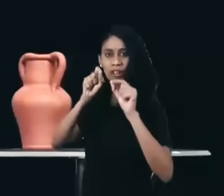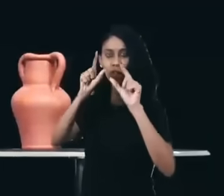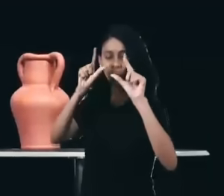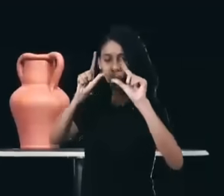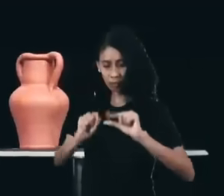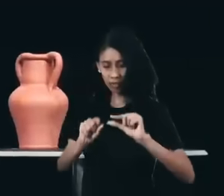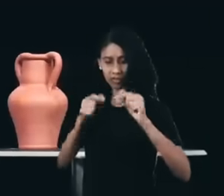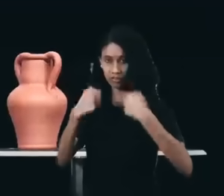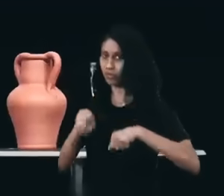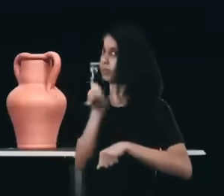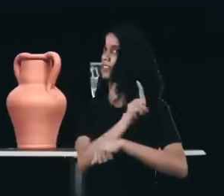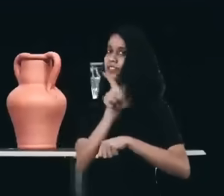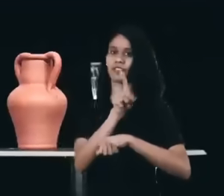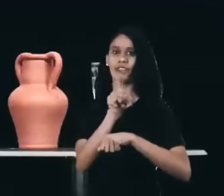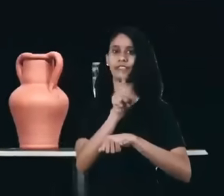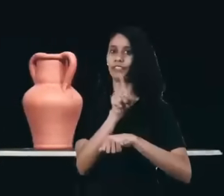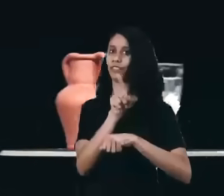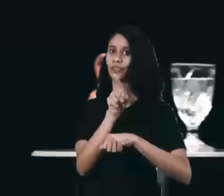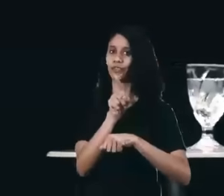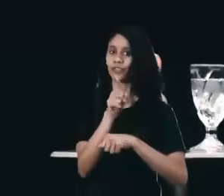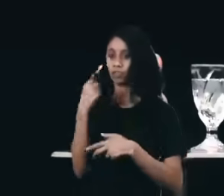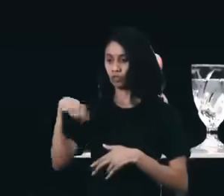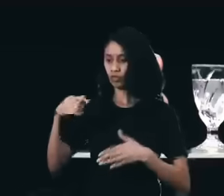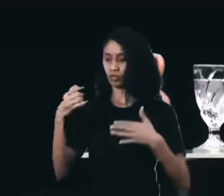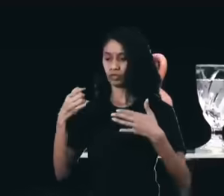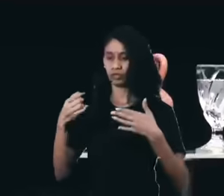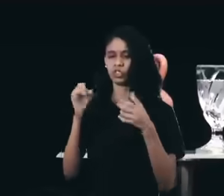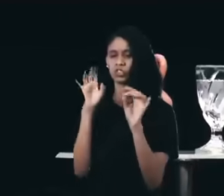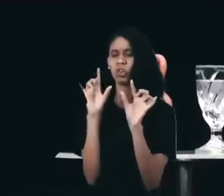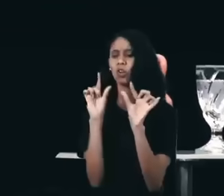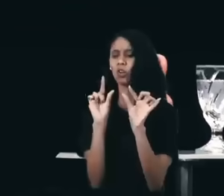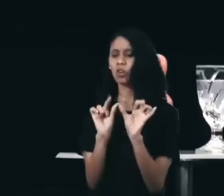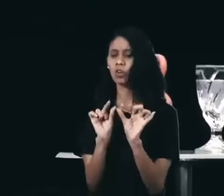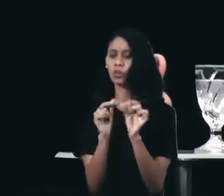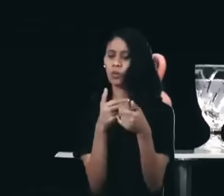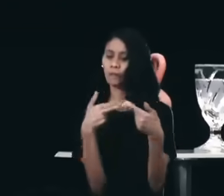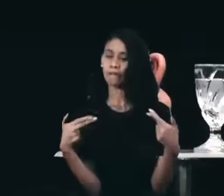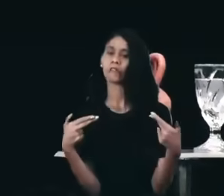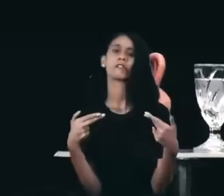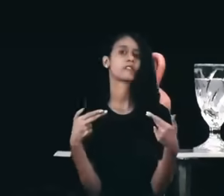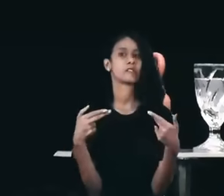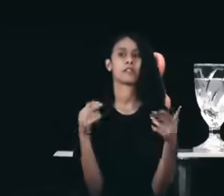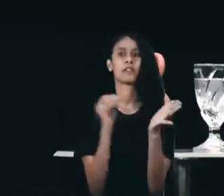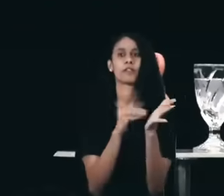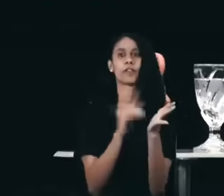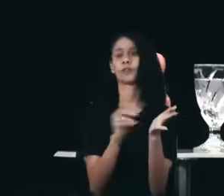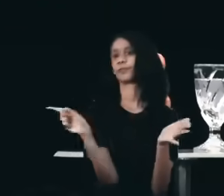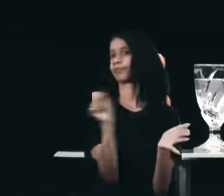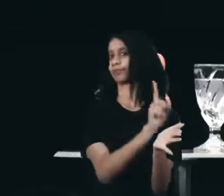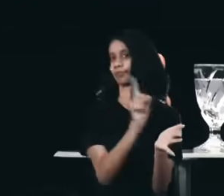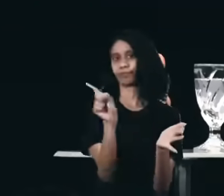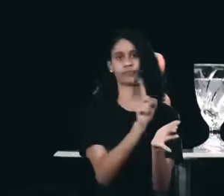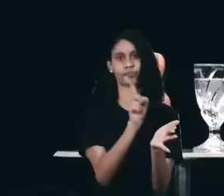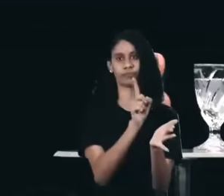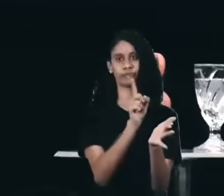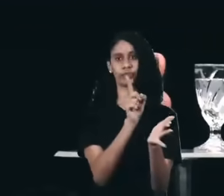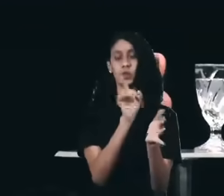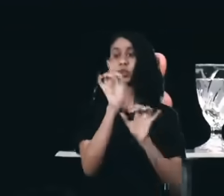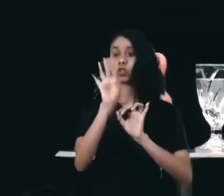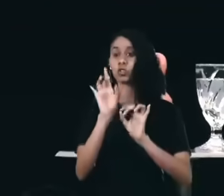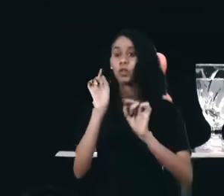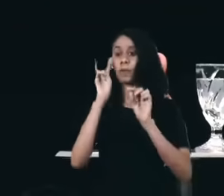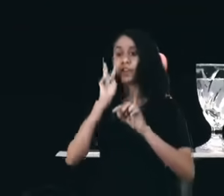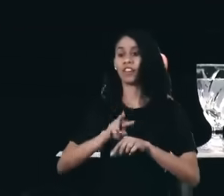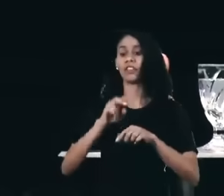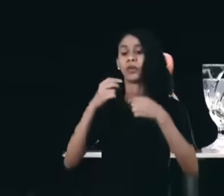ele deveria. Ele não foi com um carro com um tanque de gasolina na metade. Ele não foi apenas com o